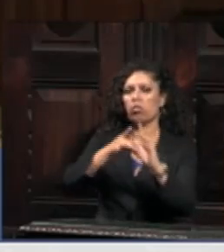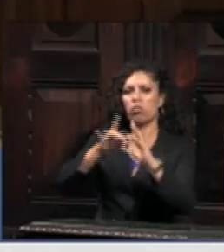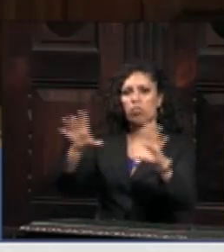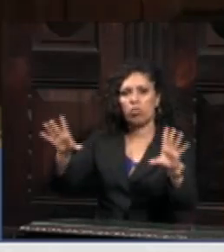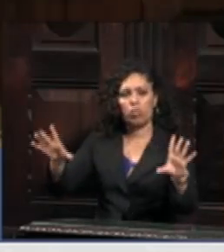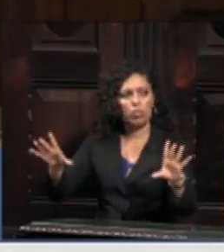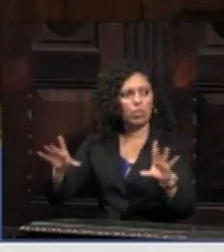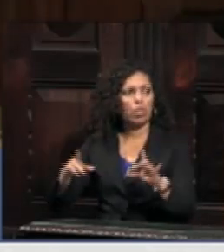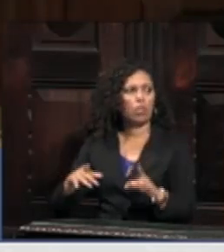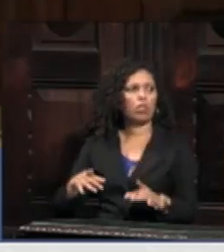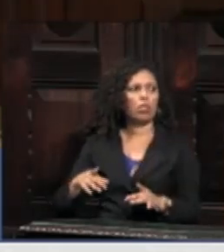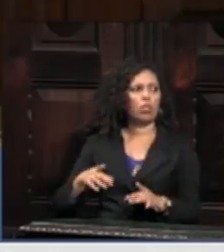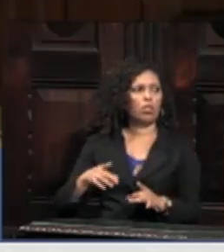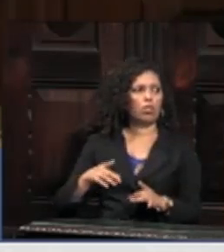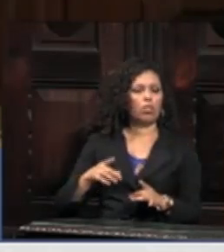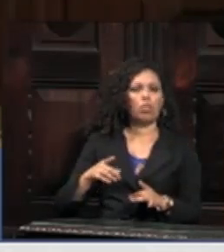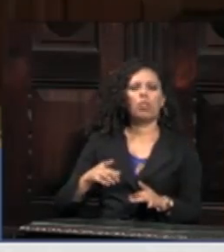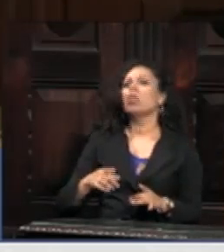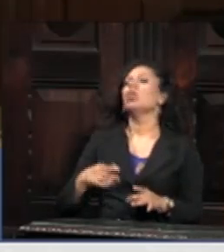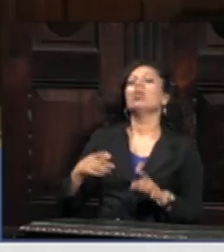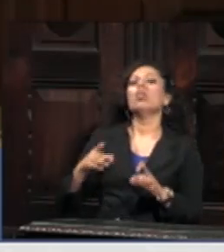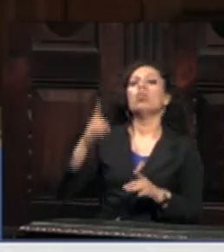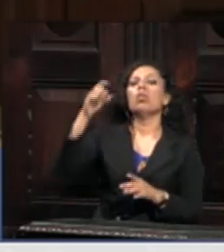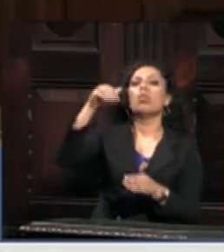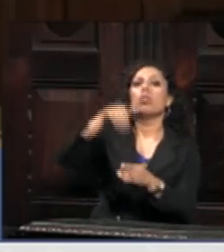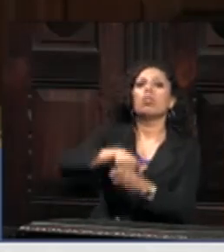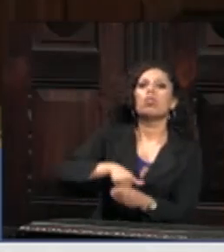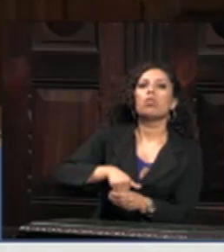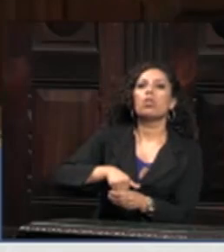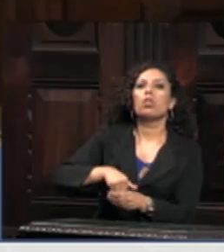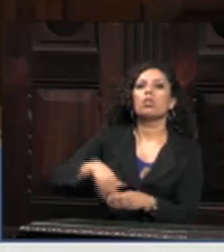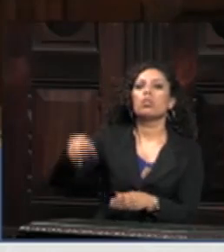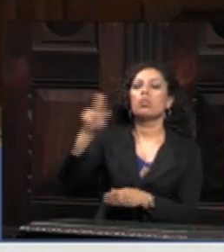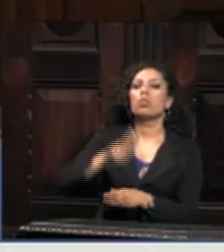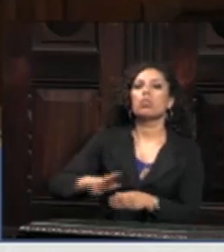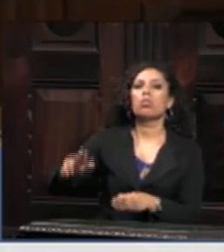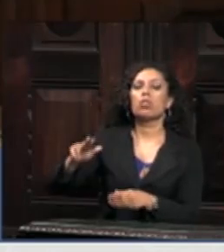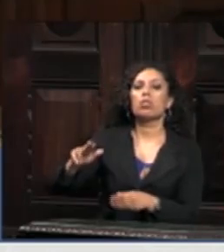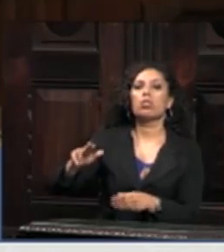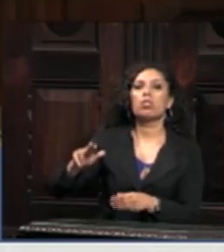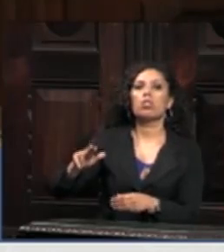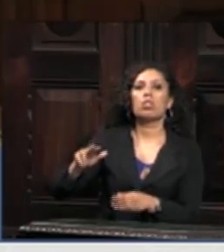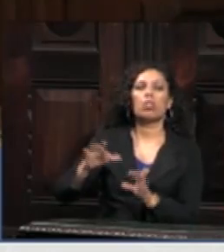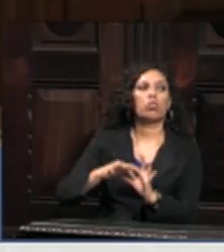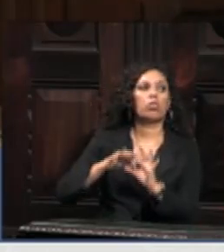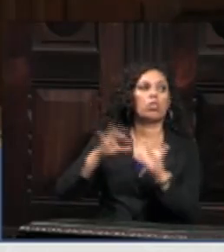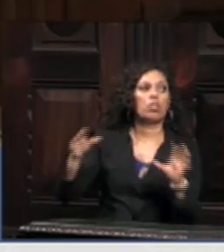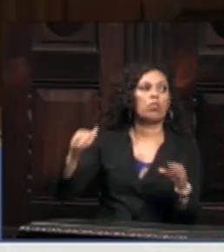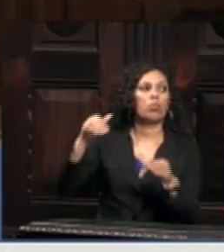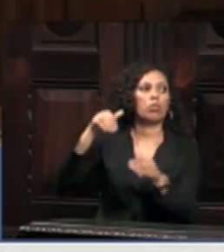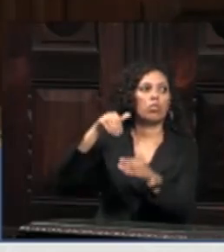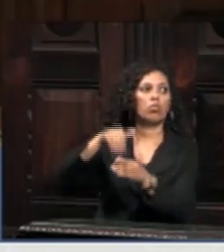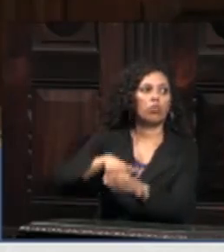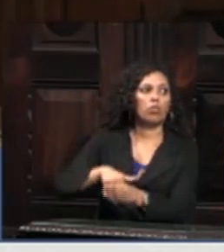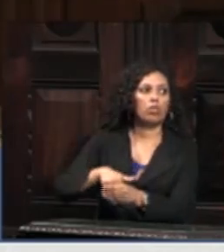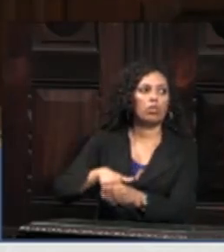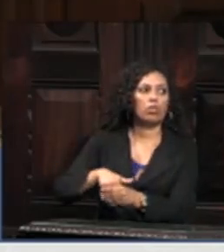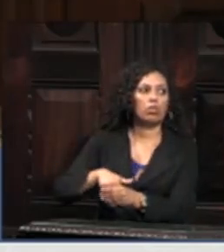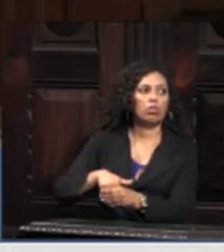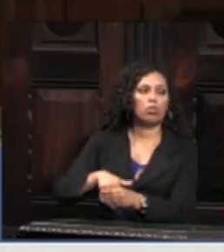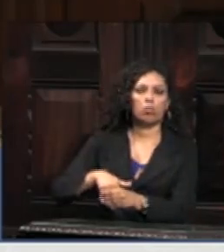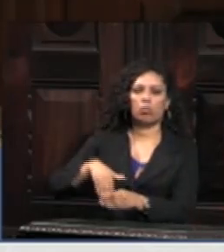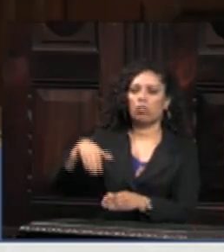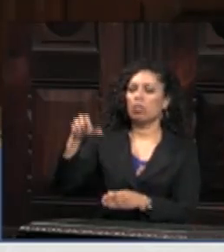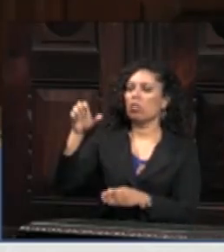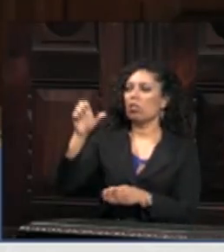o meu voto é pela universidade pública sem cobrança de mensalidade, o meu voto é pelo interior do Estado, o meu voto é em